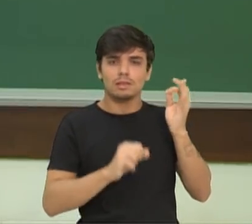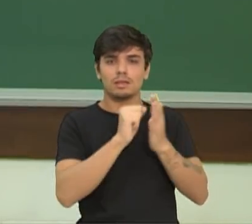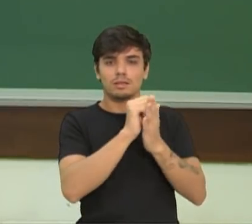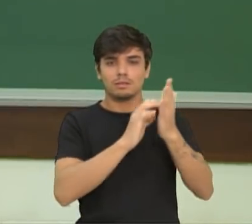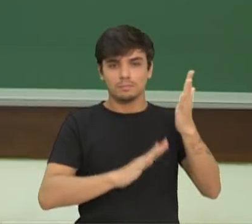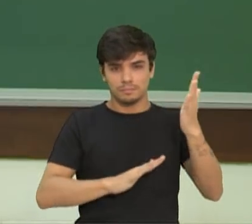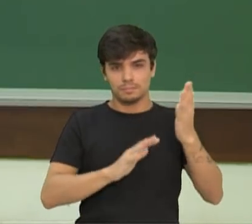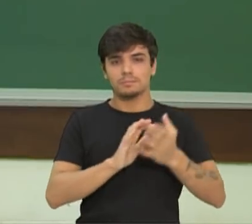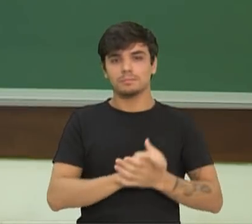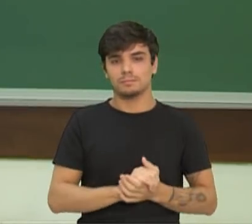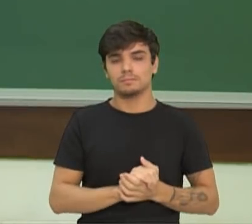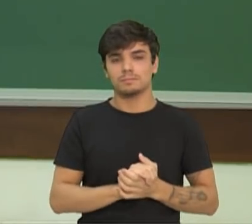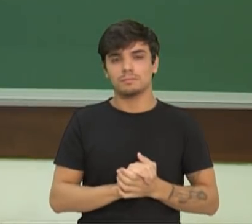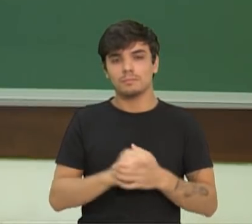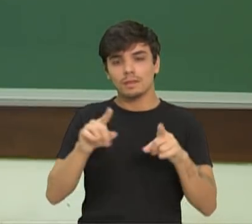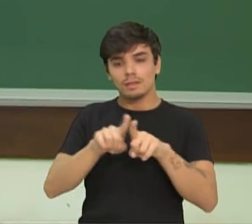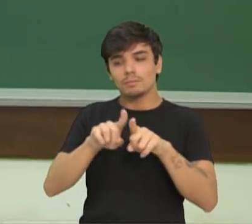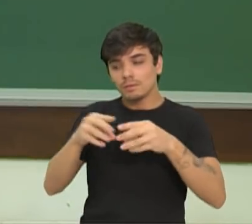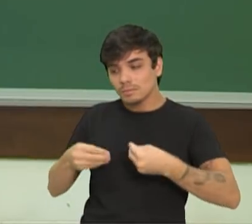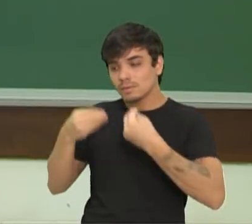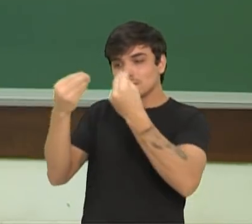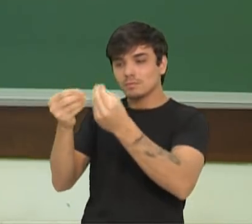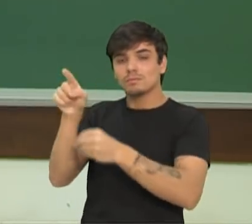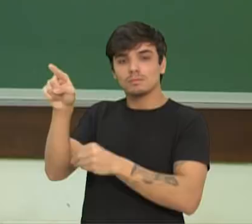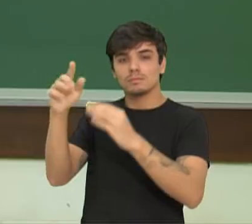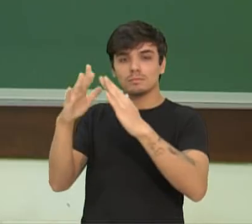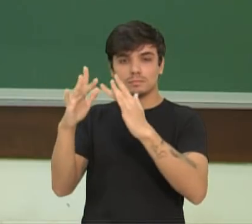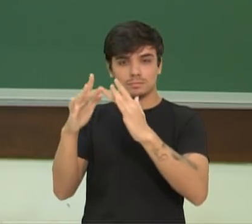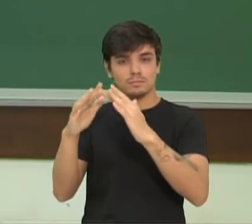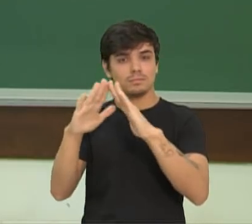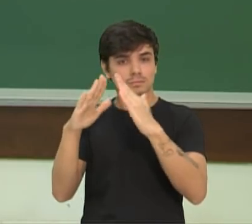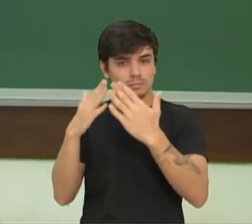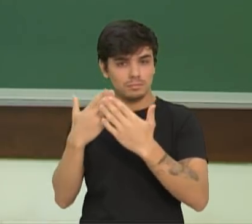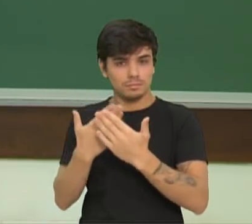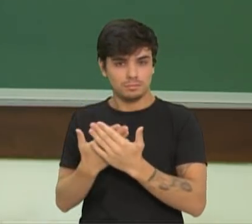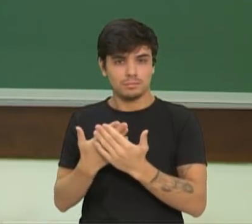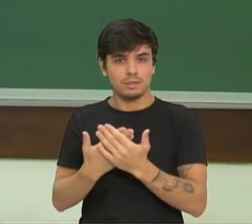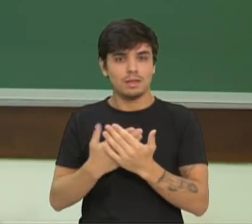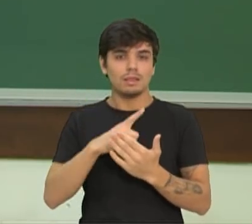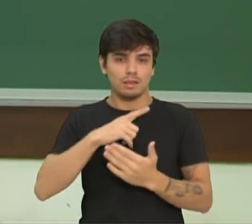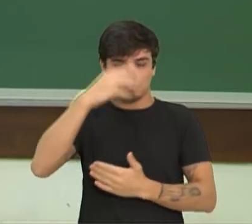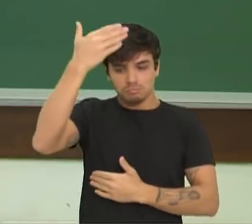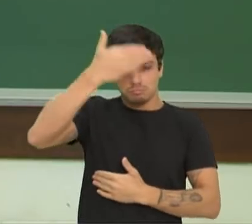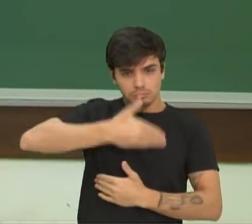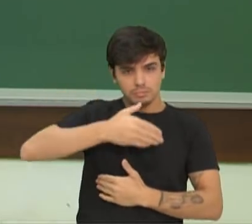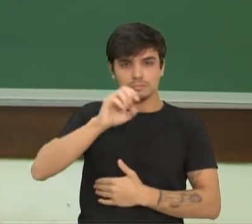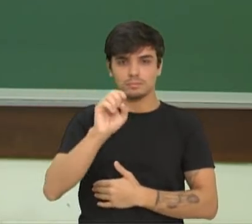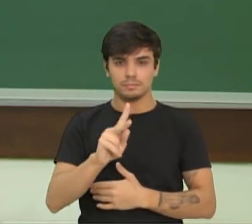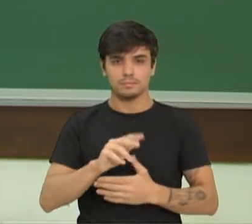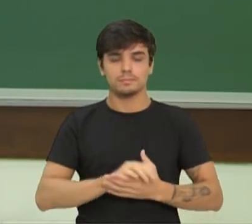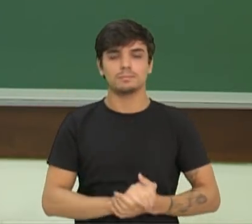aulas, também para que você possa devolvê-las, assim você será avaliado, certo?